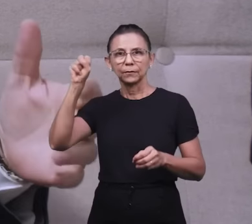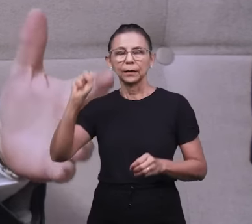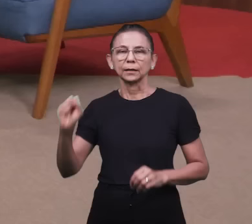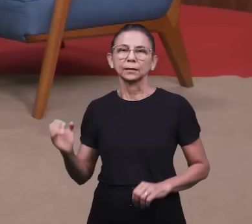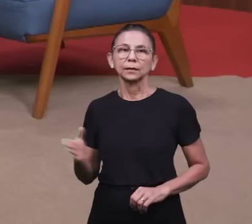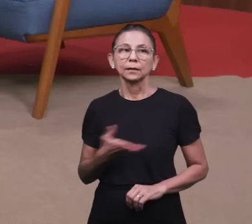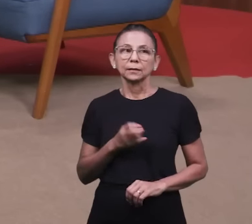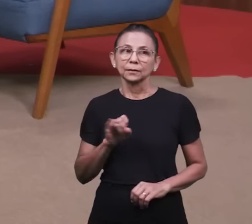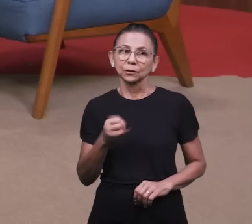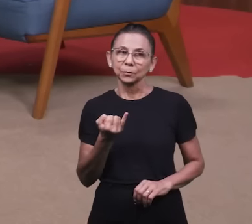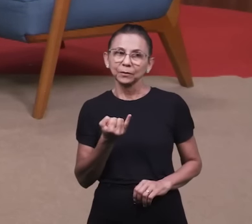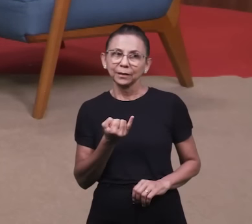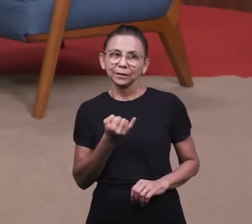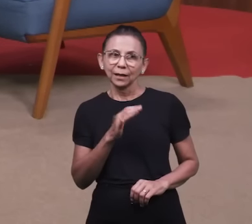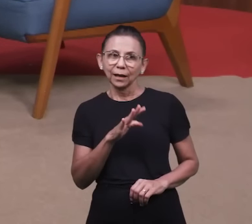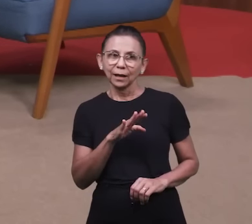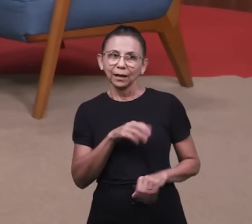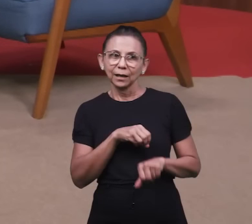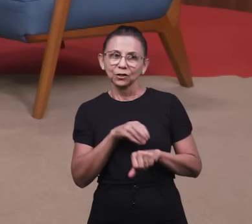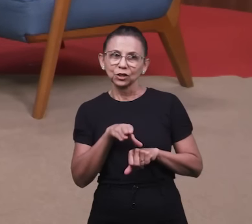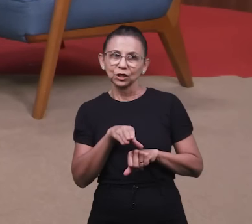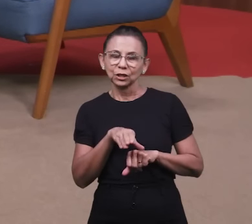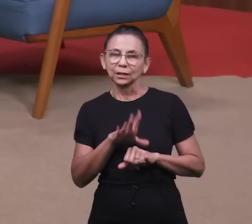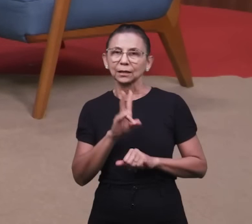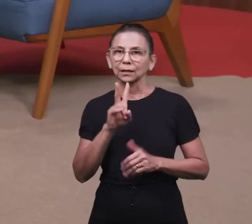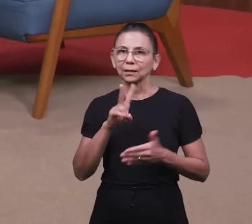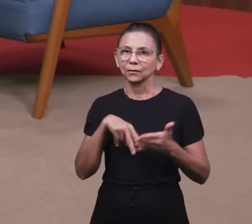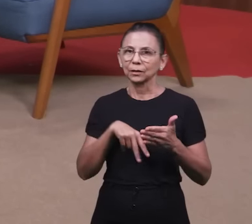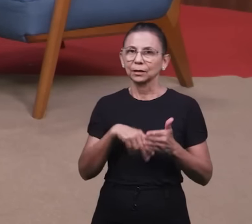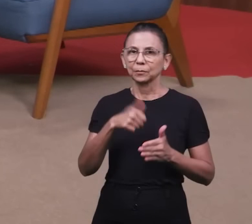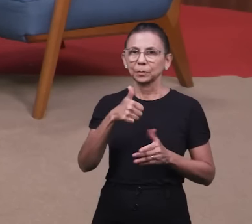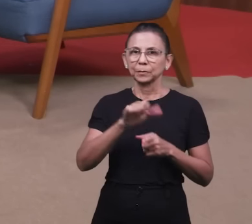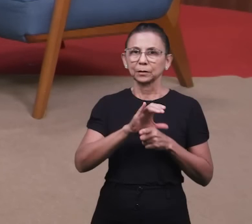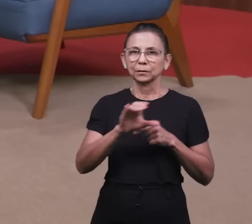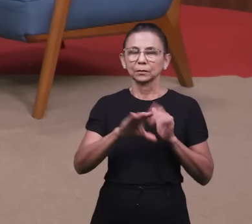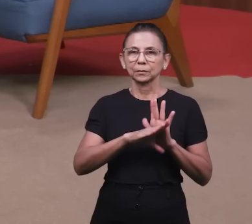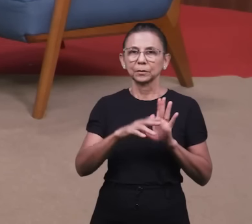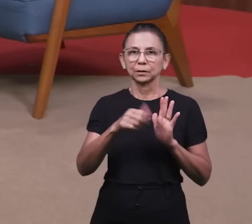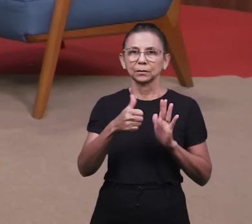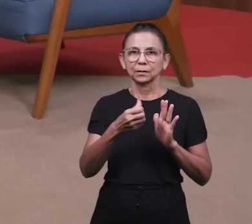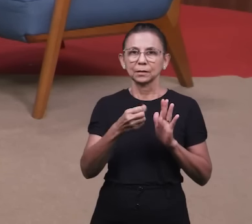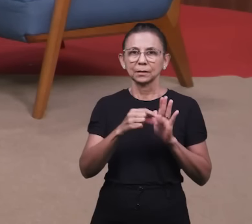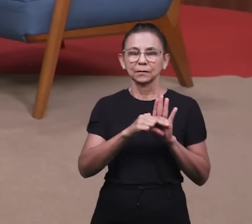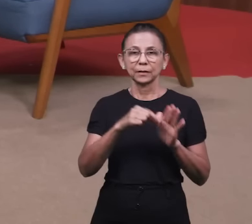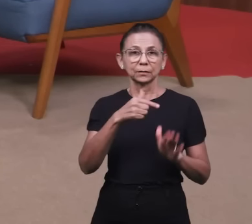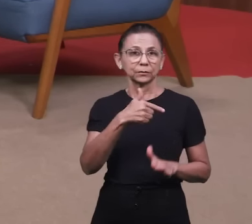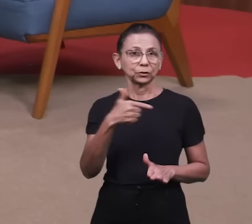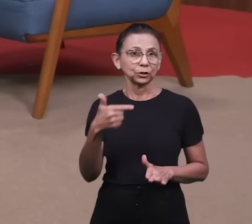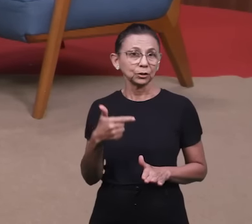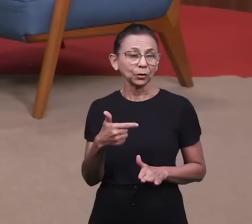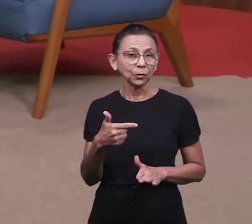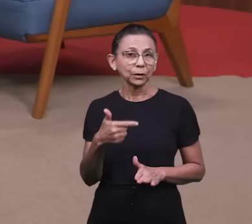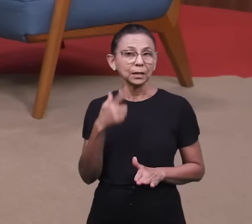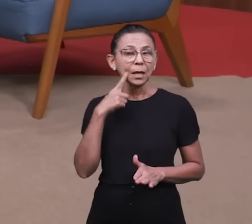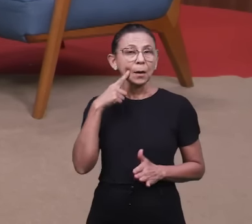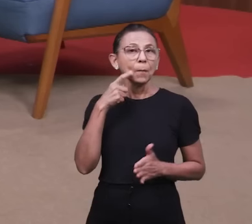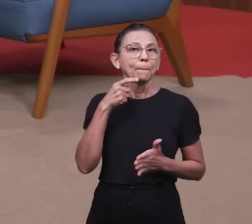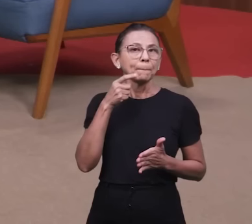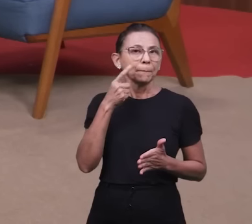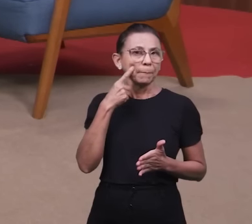então Deixa eu aproveitar essa deixa que você deu e eu vou ler o que tá escrito em primeira Coríntios Capítulo 16 verso 22